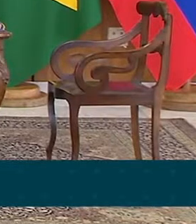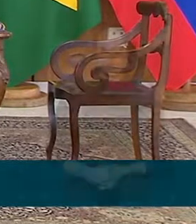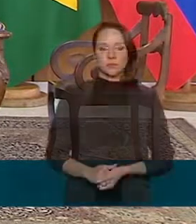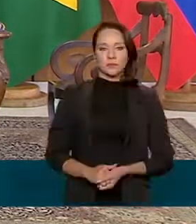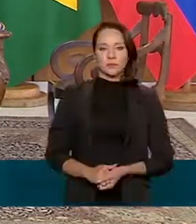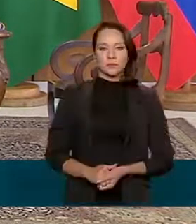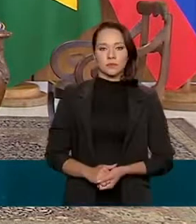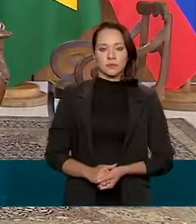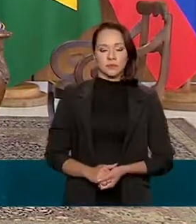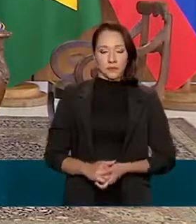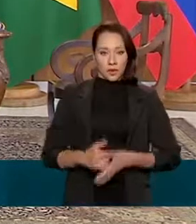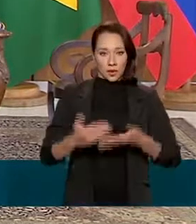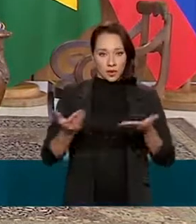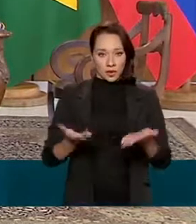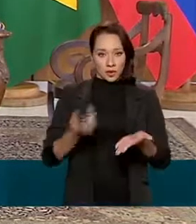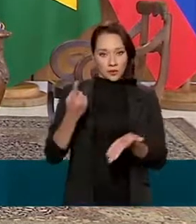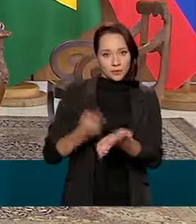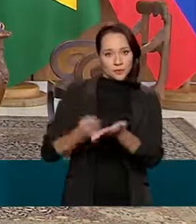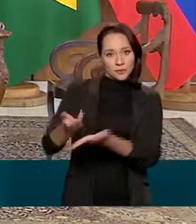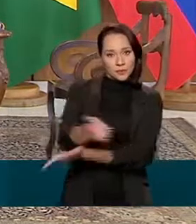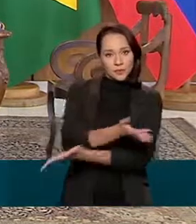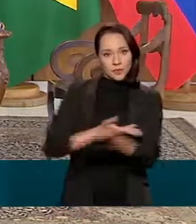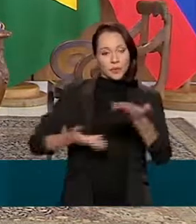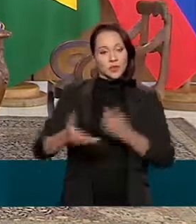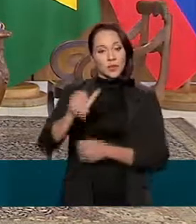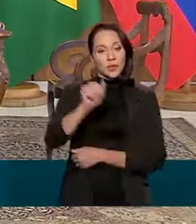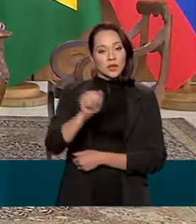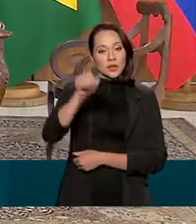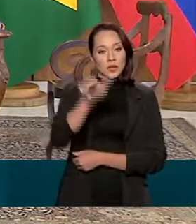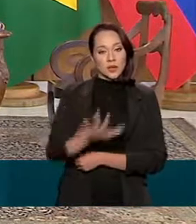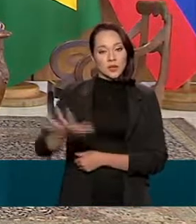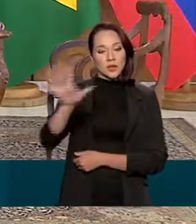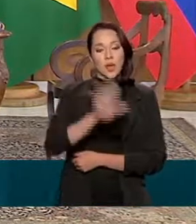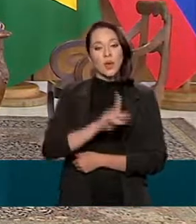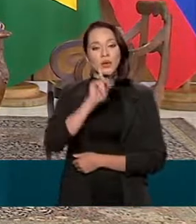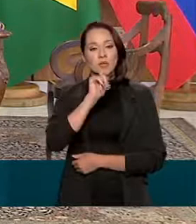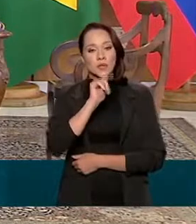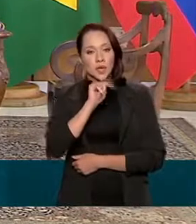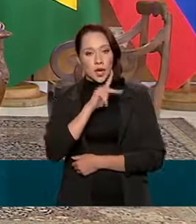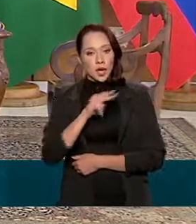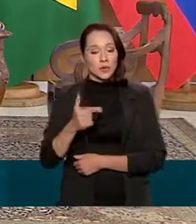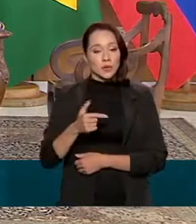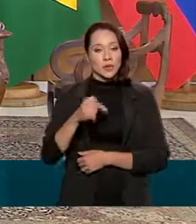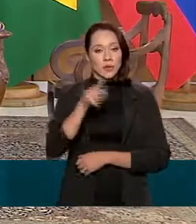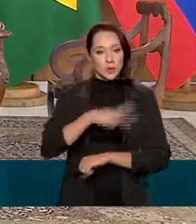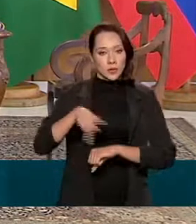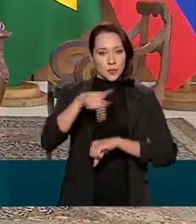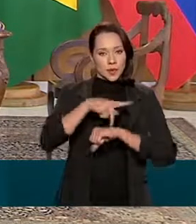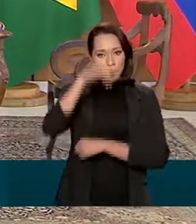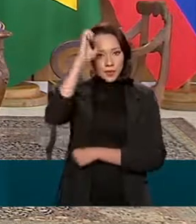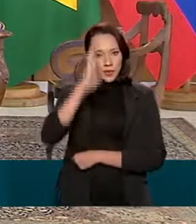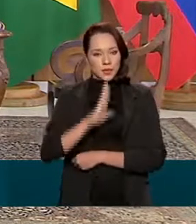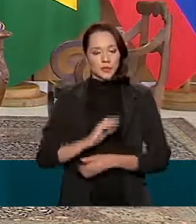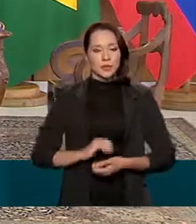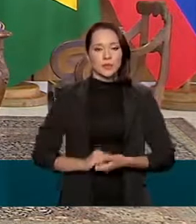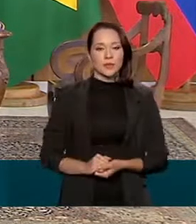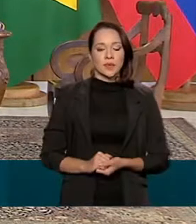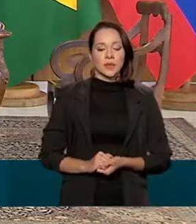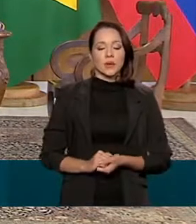o memorando entre Agência Nacional de águas e saneamento básico da República Federativa do Brasil